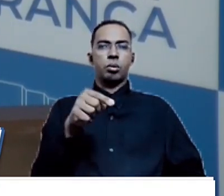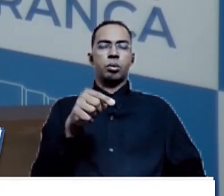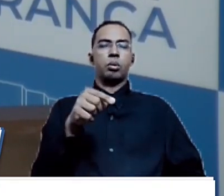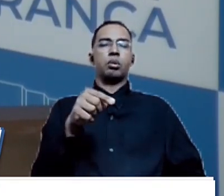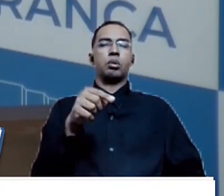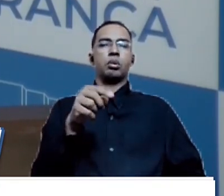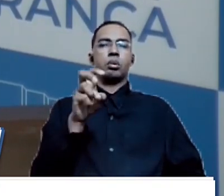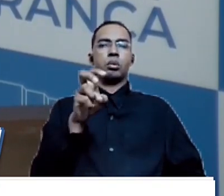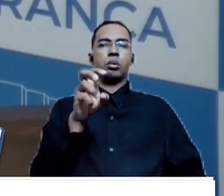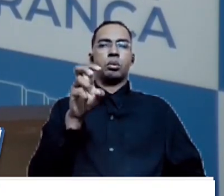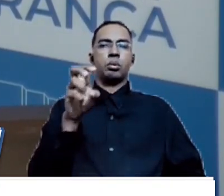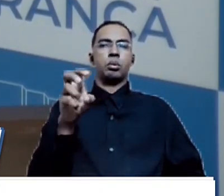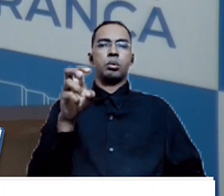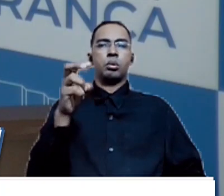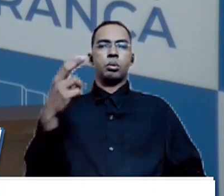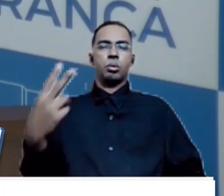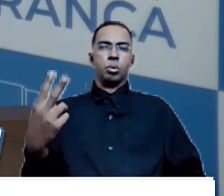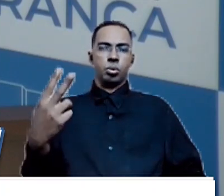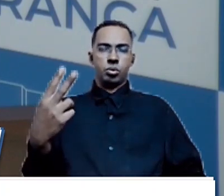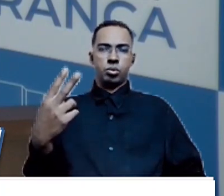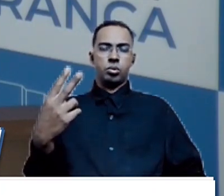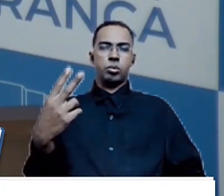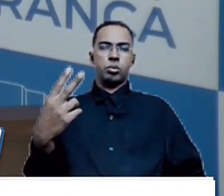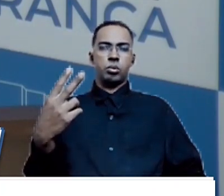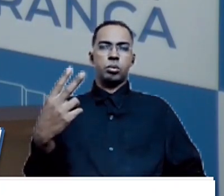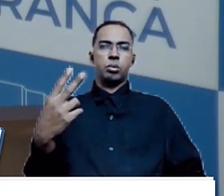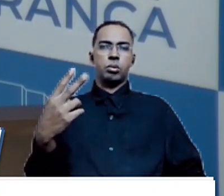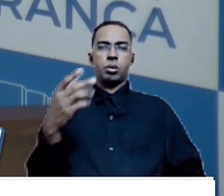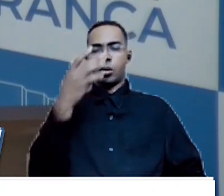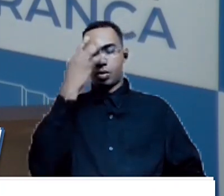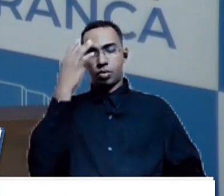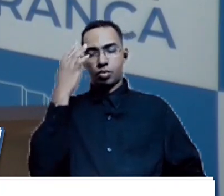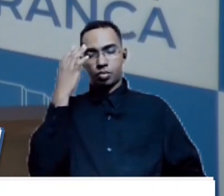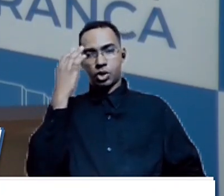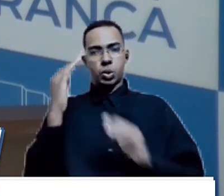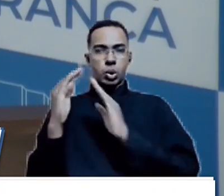5,52 né por habitante